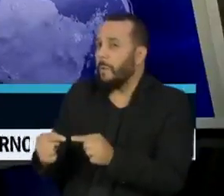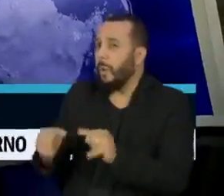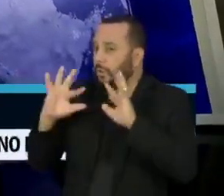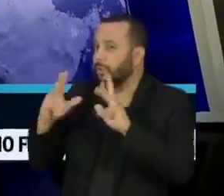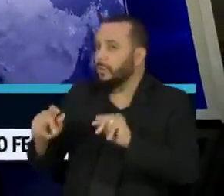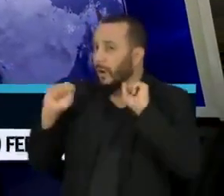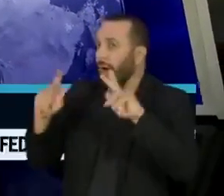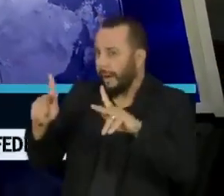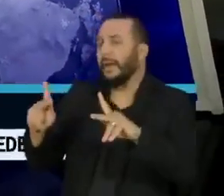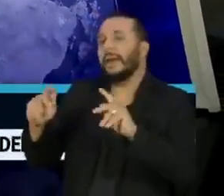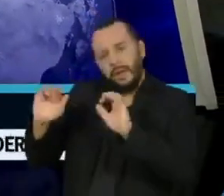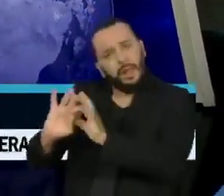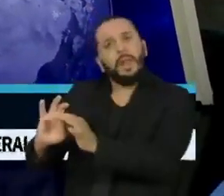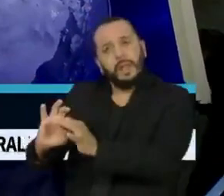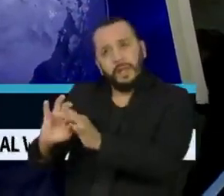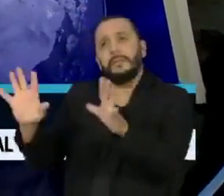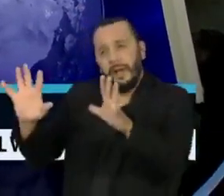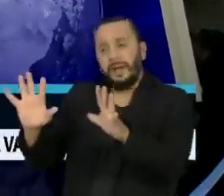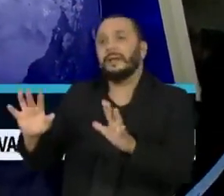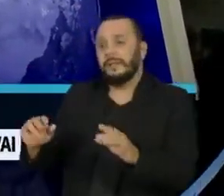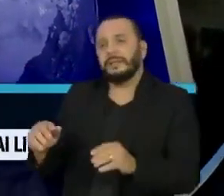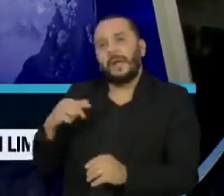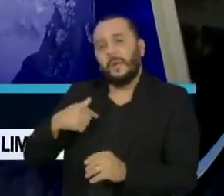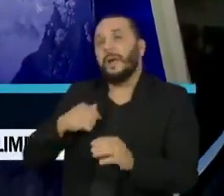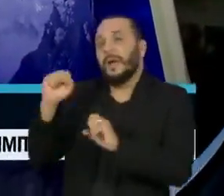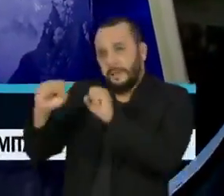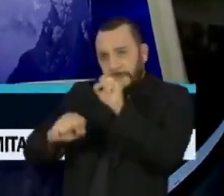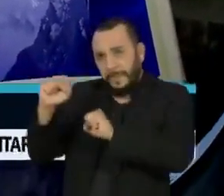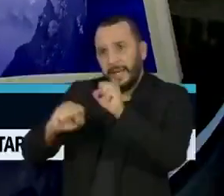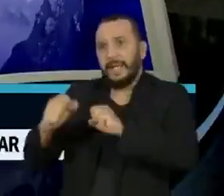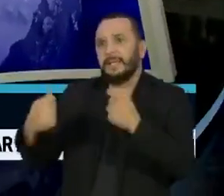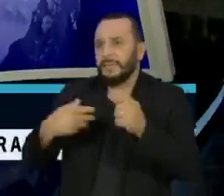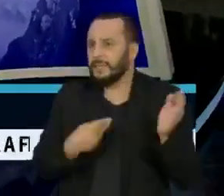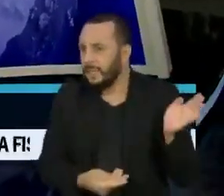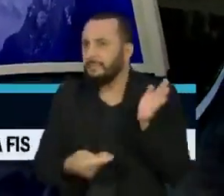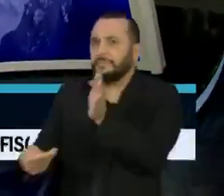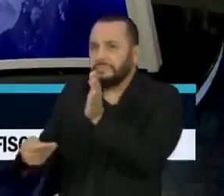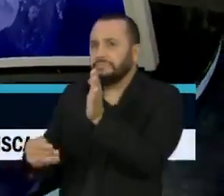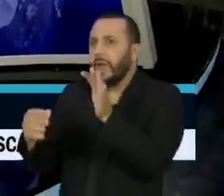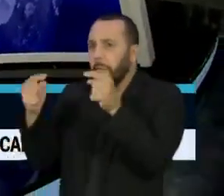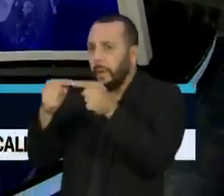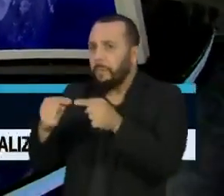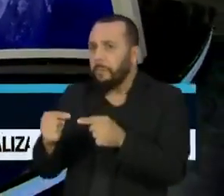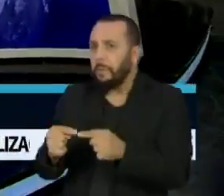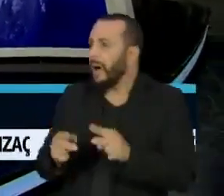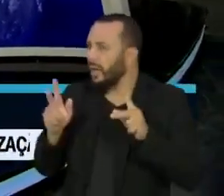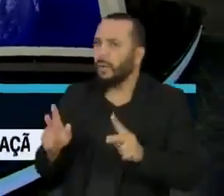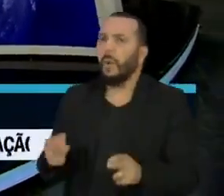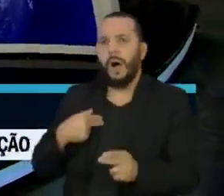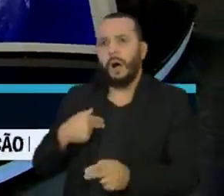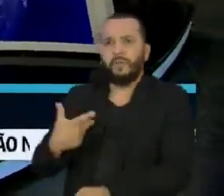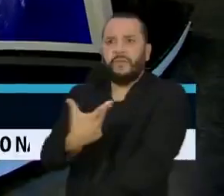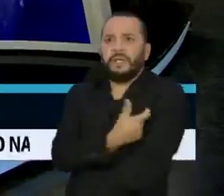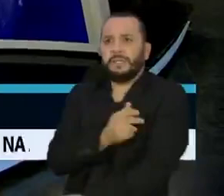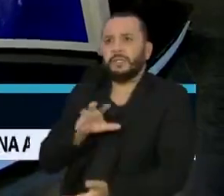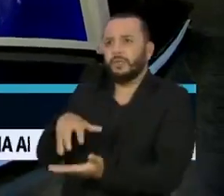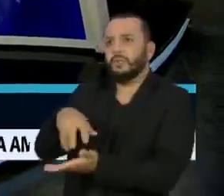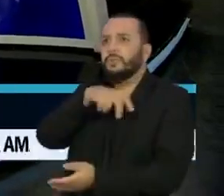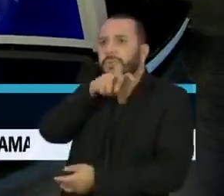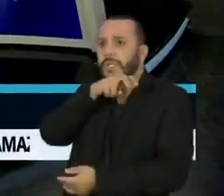pessoas, que as companhias respondam àqueles itens. Assim foi feito, né, com a vacina do Butantan. Quer dizer, nós